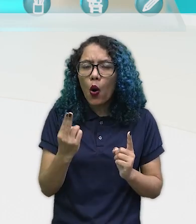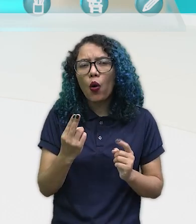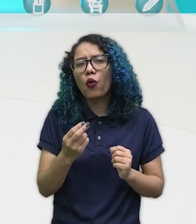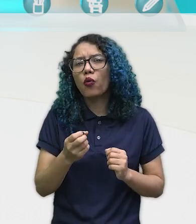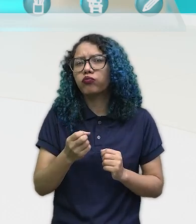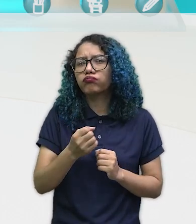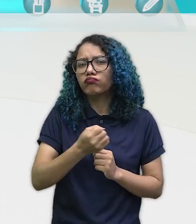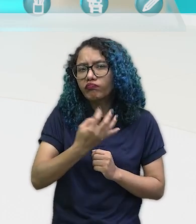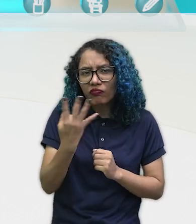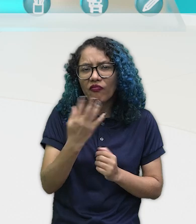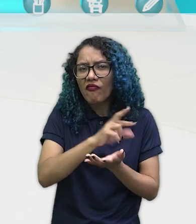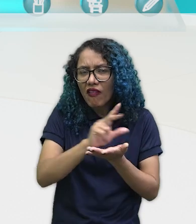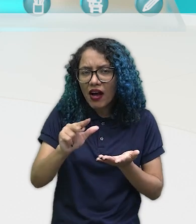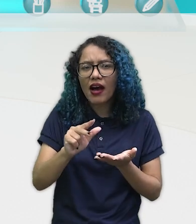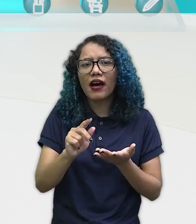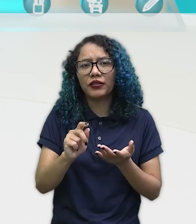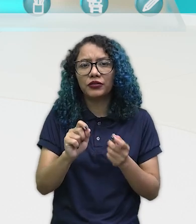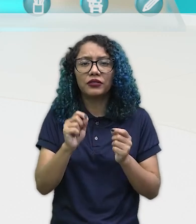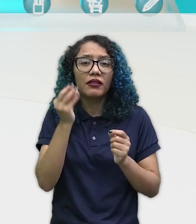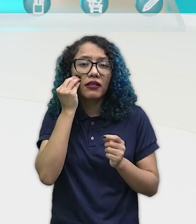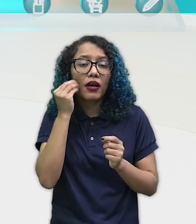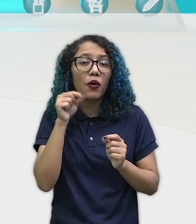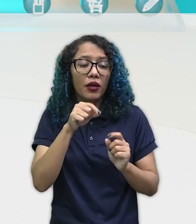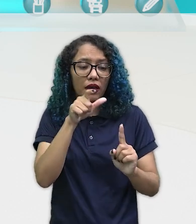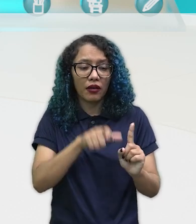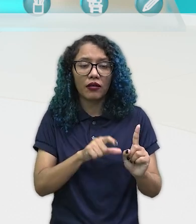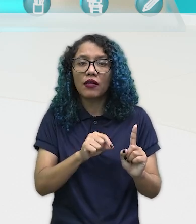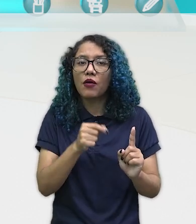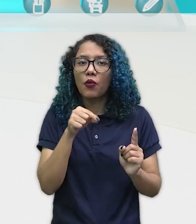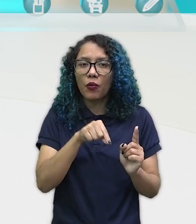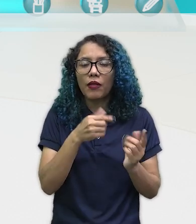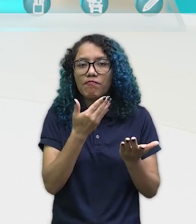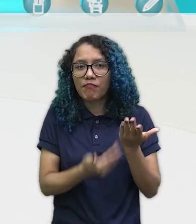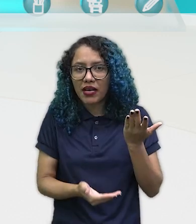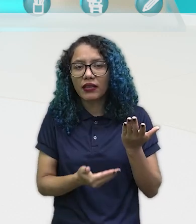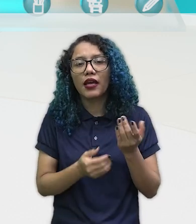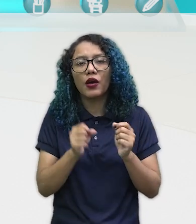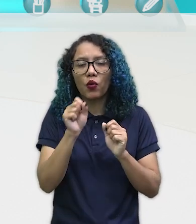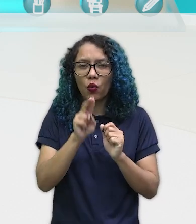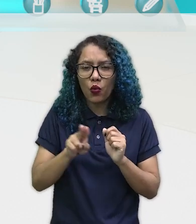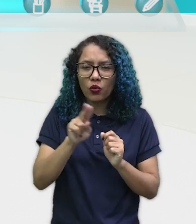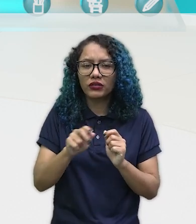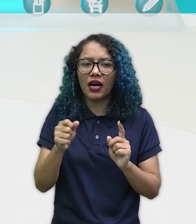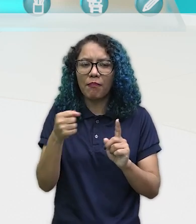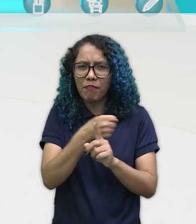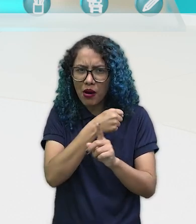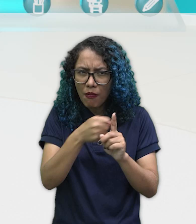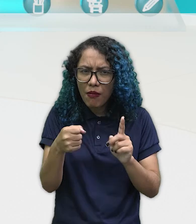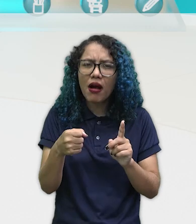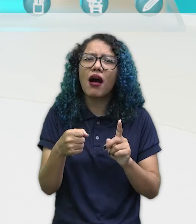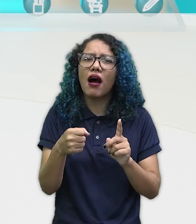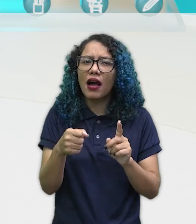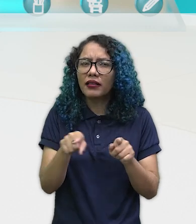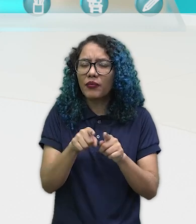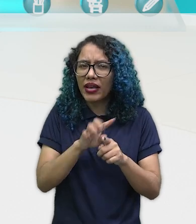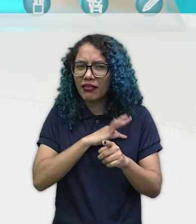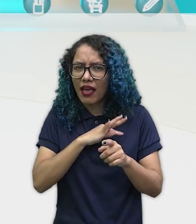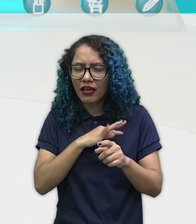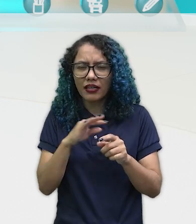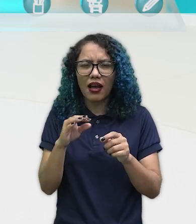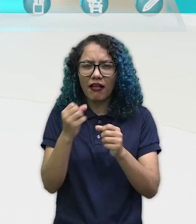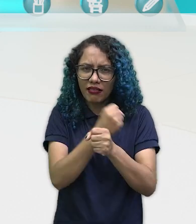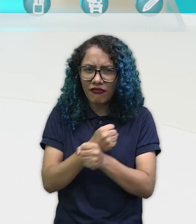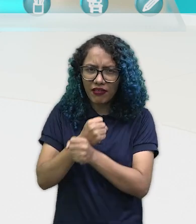a intenção de subjugar ao outro mediante o uso de técnicas de ataque e defesa. Então,